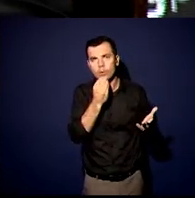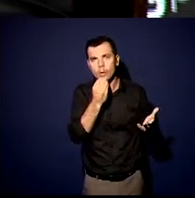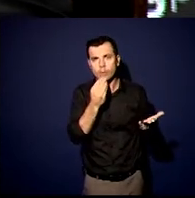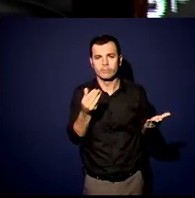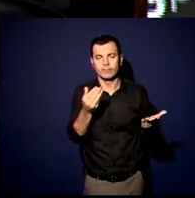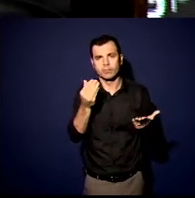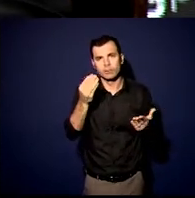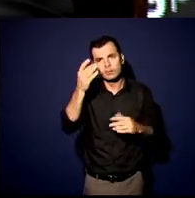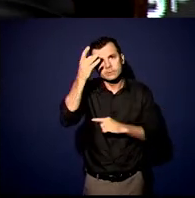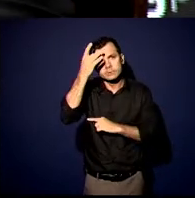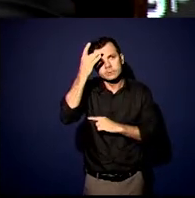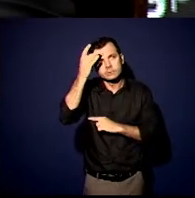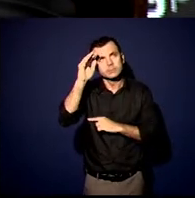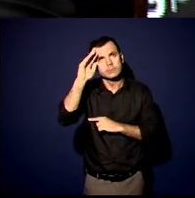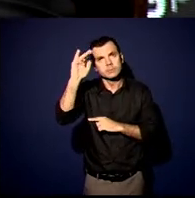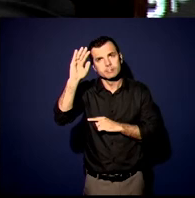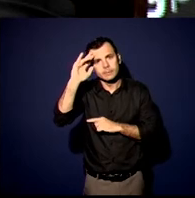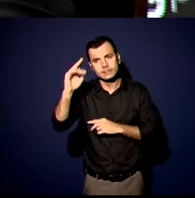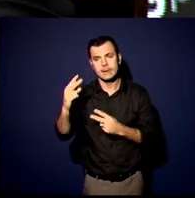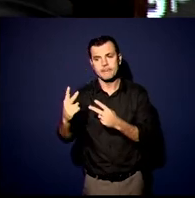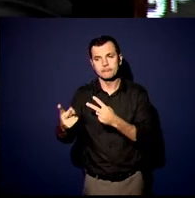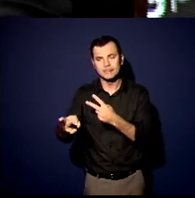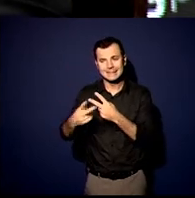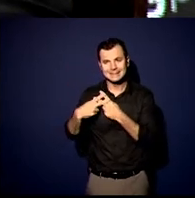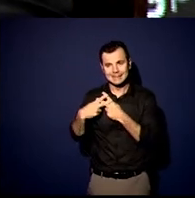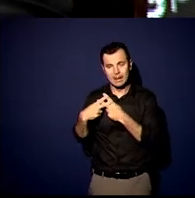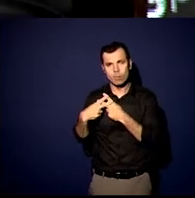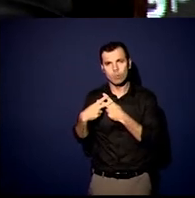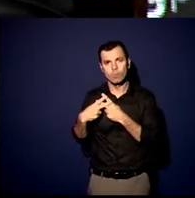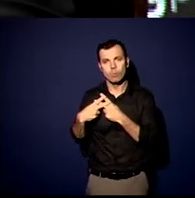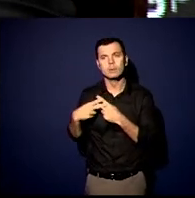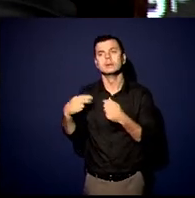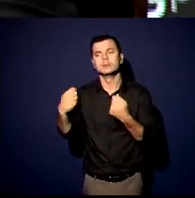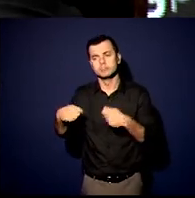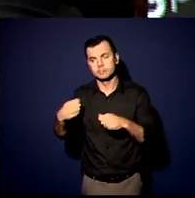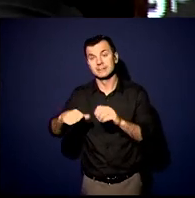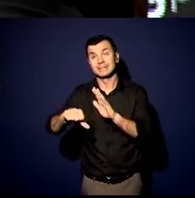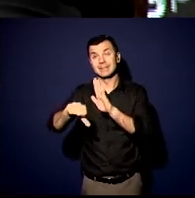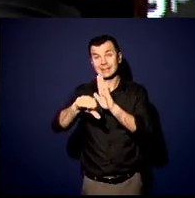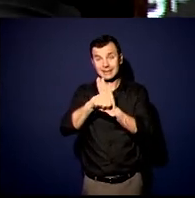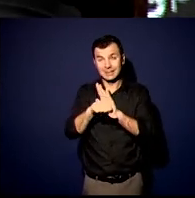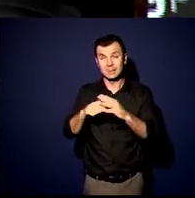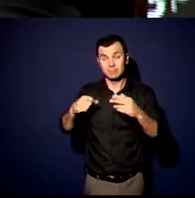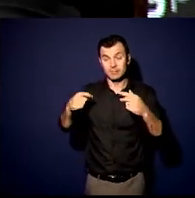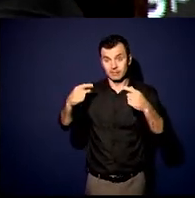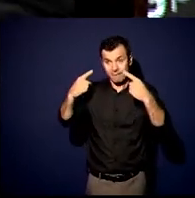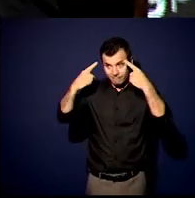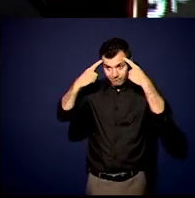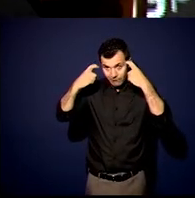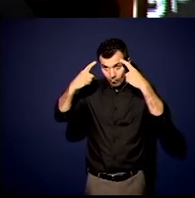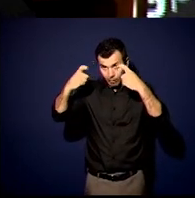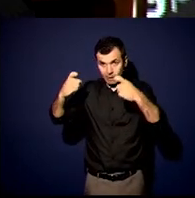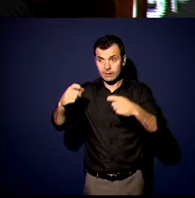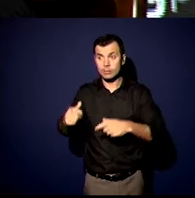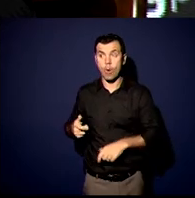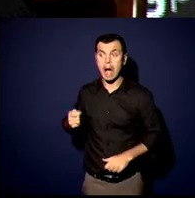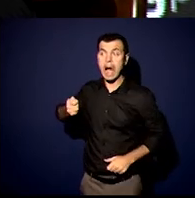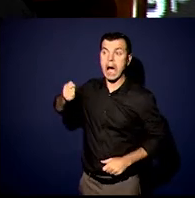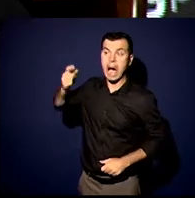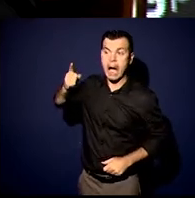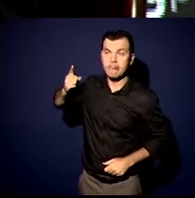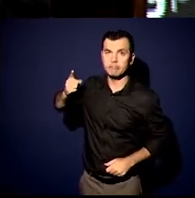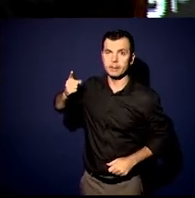o cárcere deve ser reservado a crimes cometidos com violência grave ameaça a pessoa não é assim